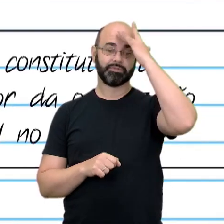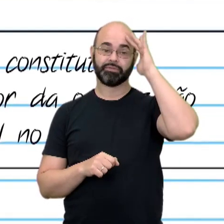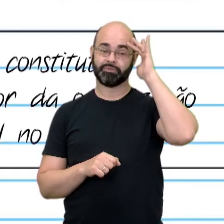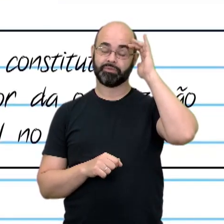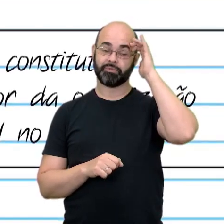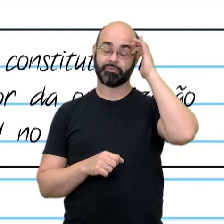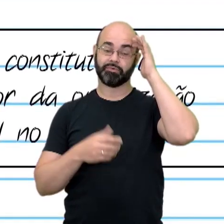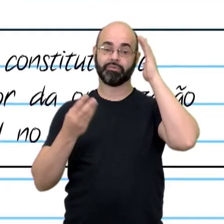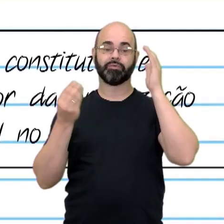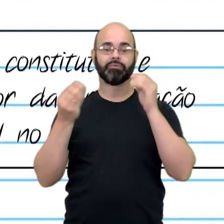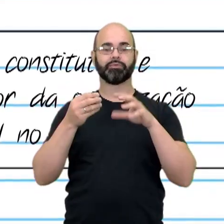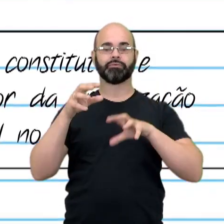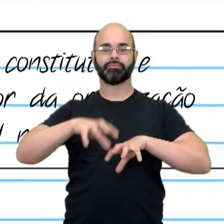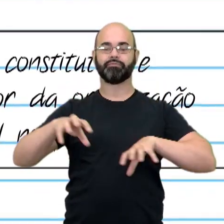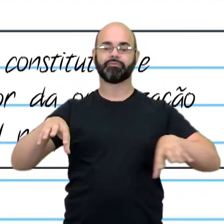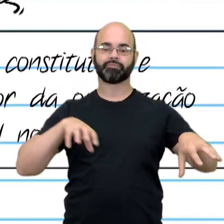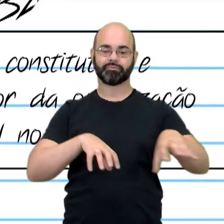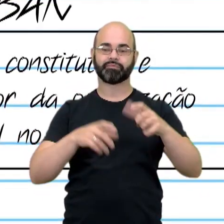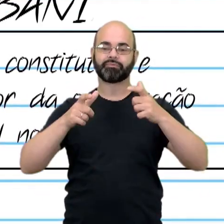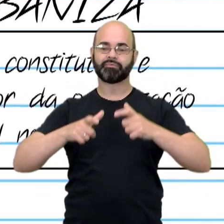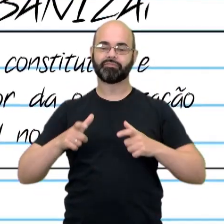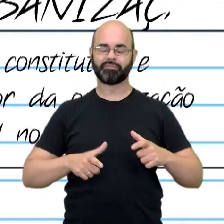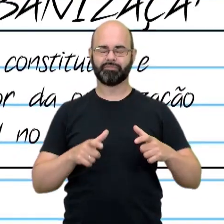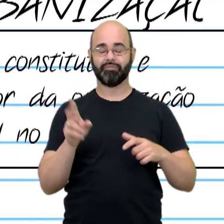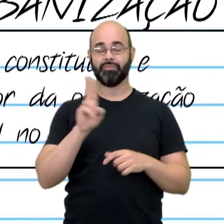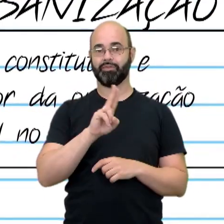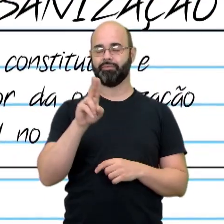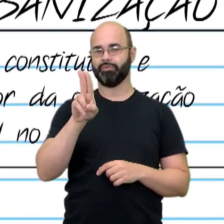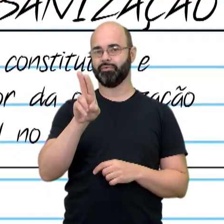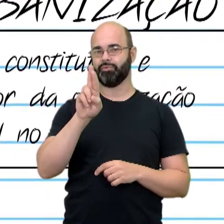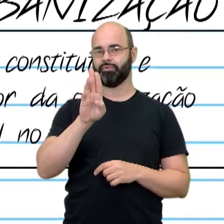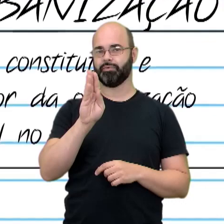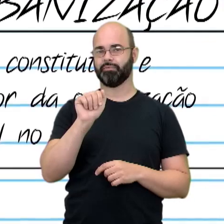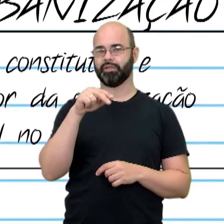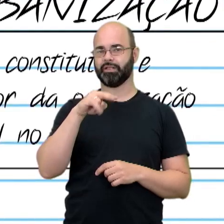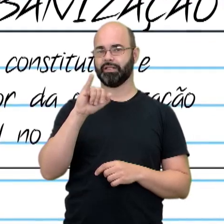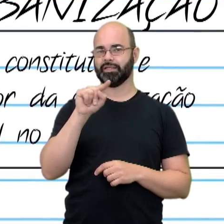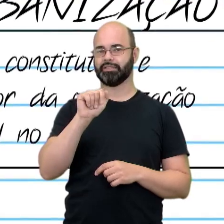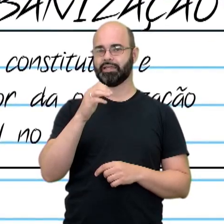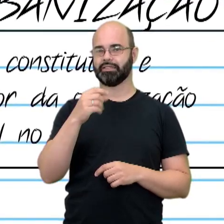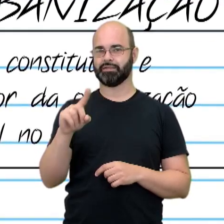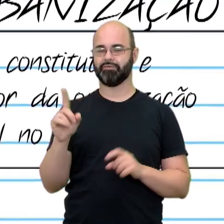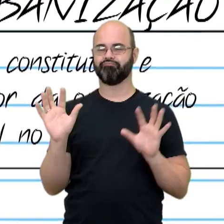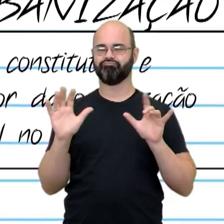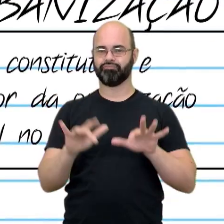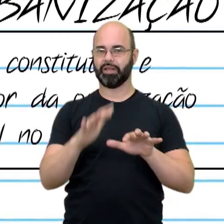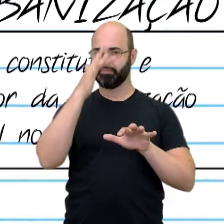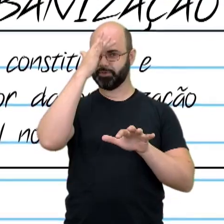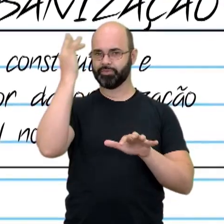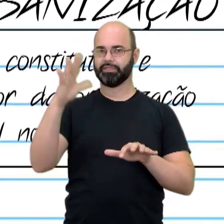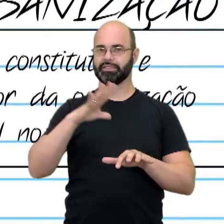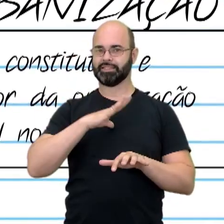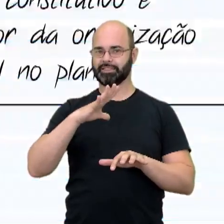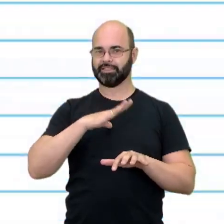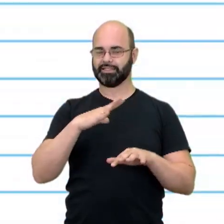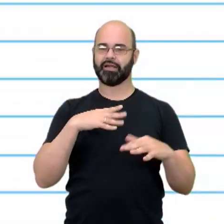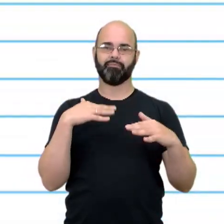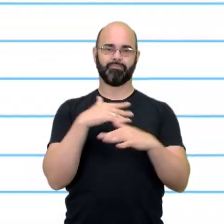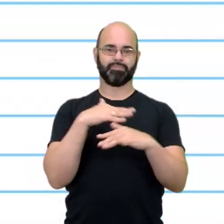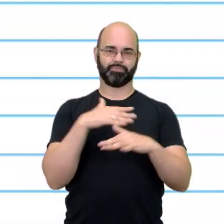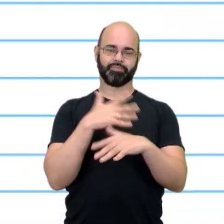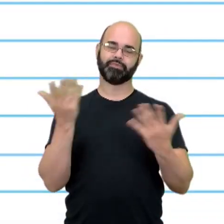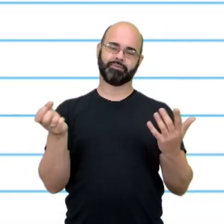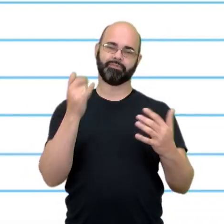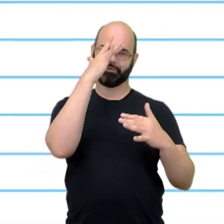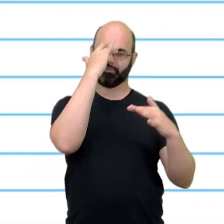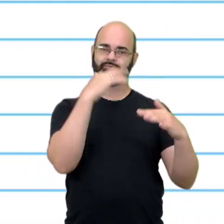espacial do planeta, também conhecido como urbanização. Historicamente, a noção de cidade tem sido atribuída à concentração de